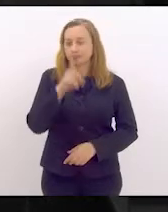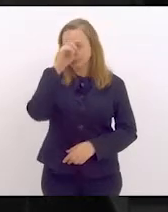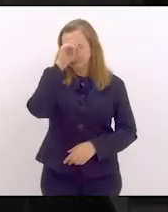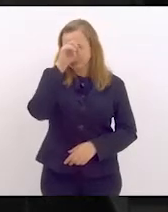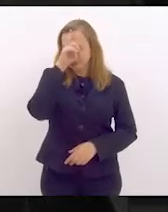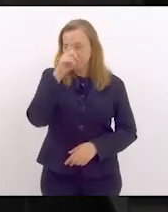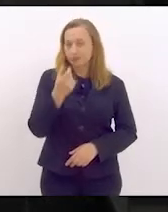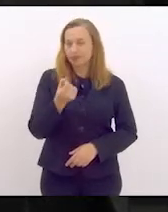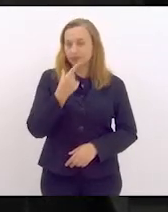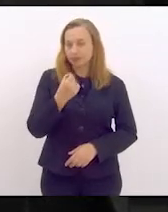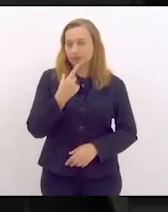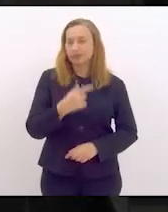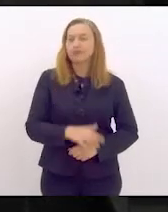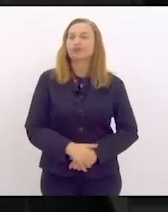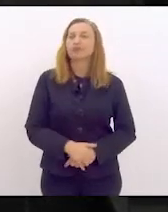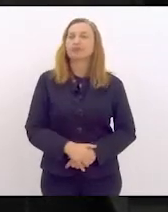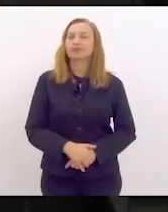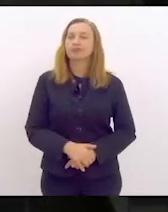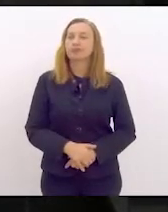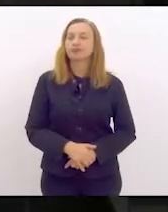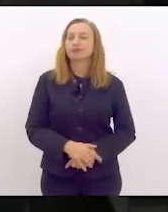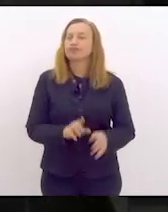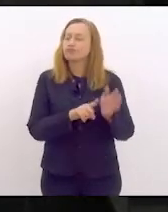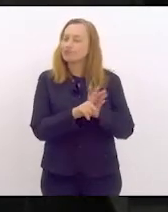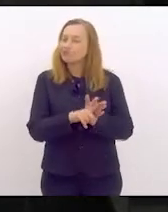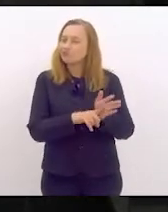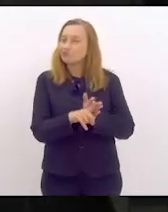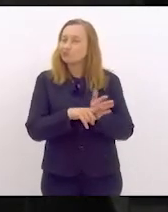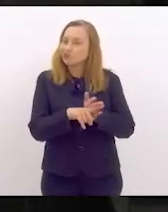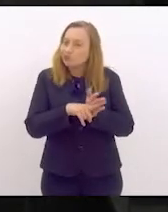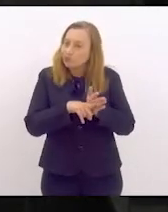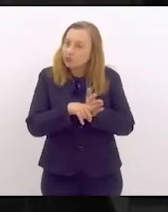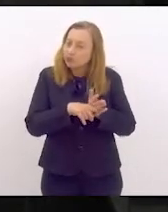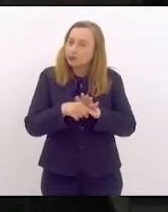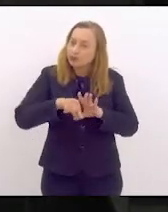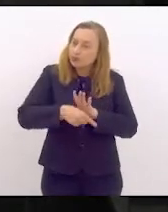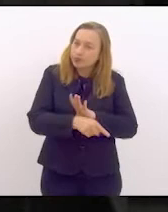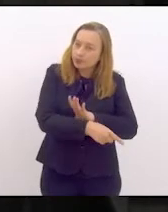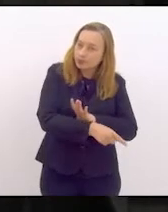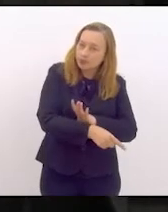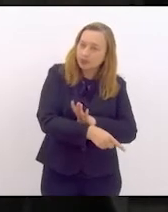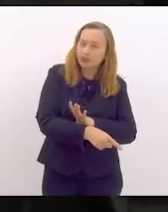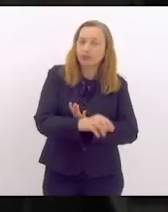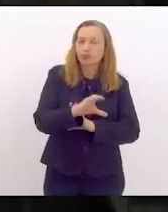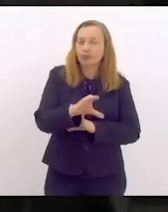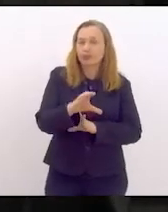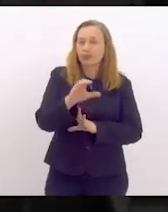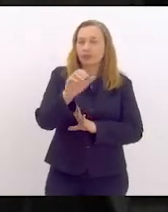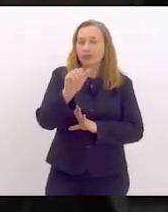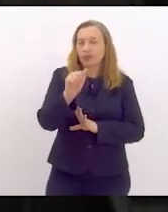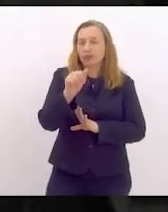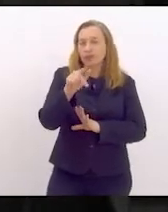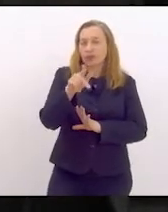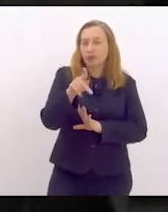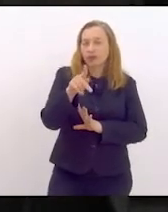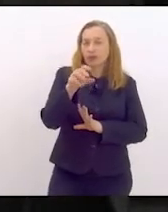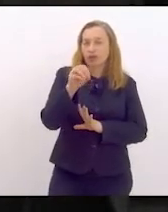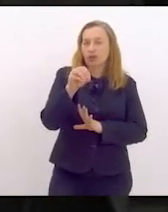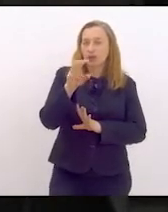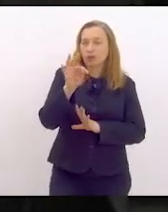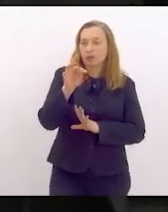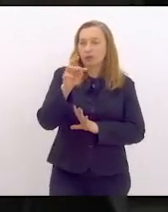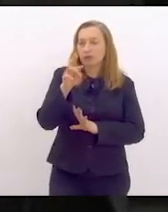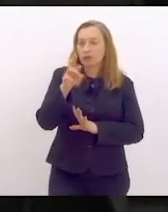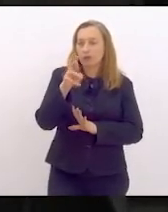hospitalar, e eu fiz uma pesquisa grande em cima do captopril, que é um medicamento para regular